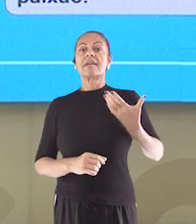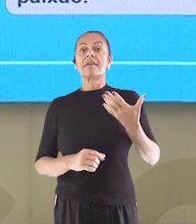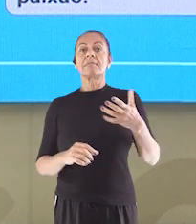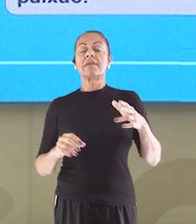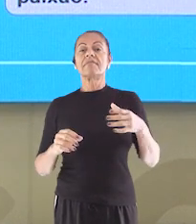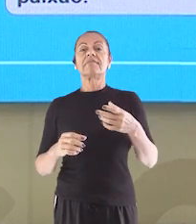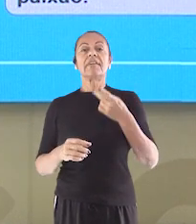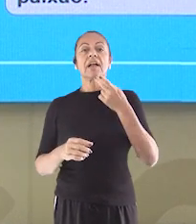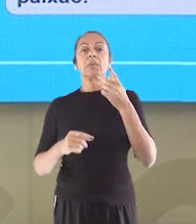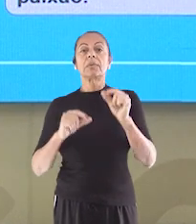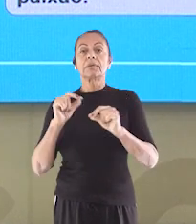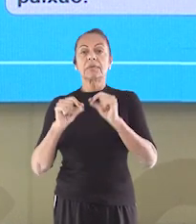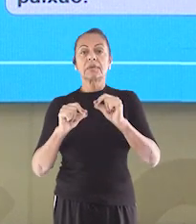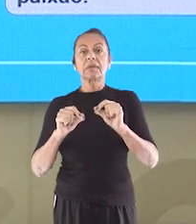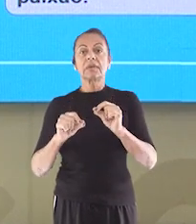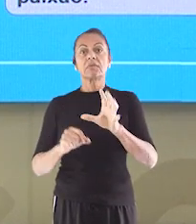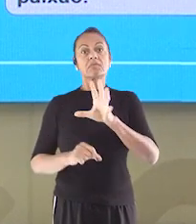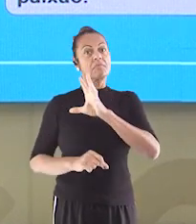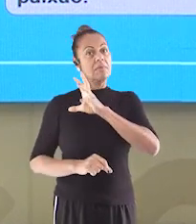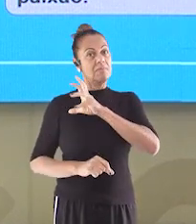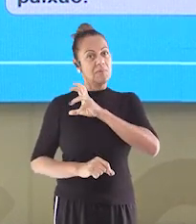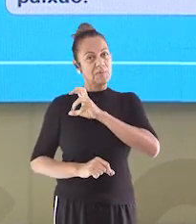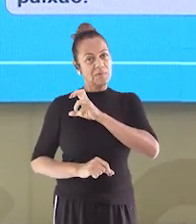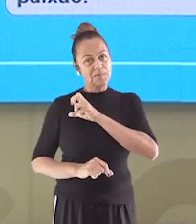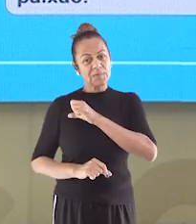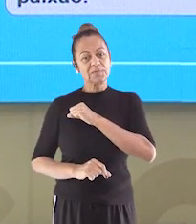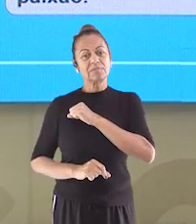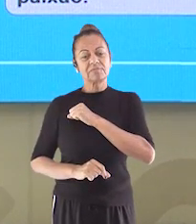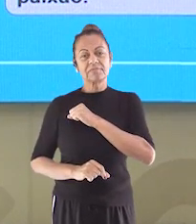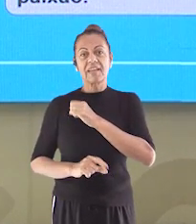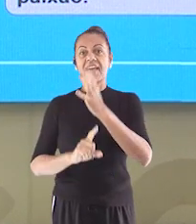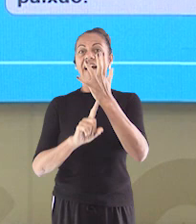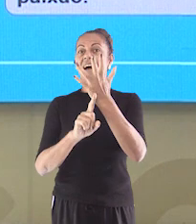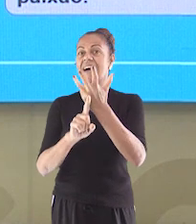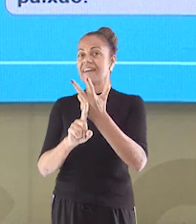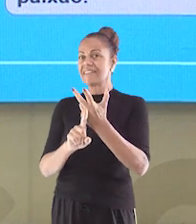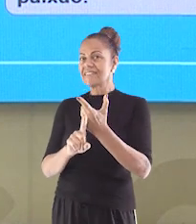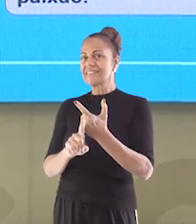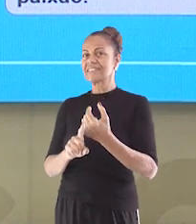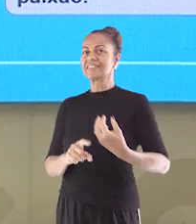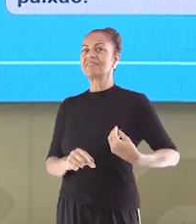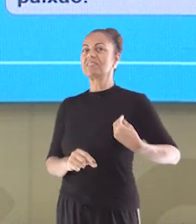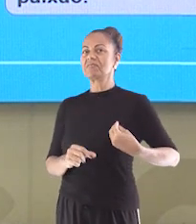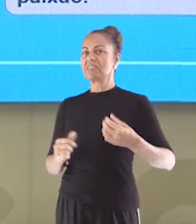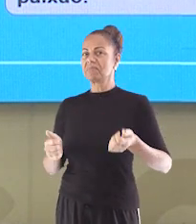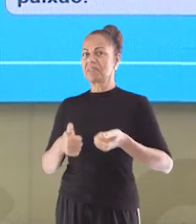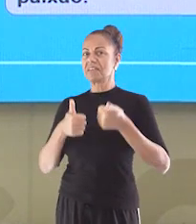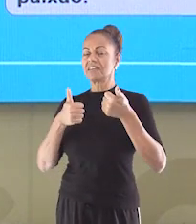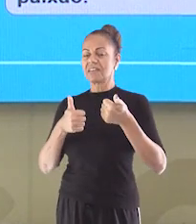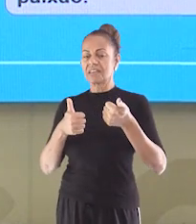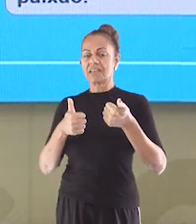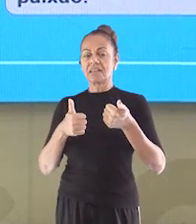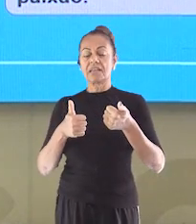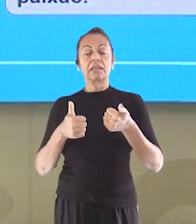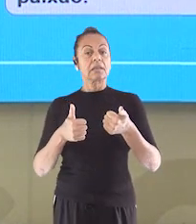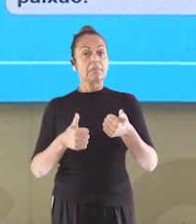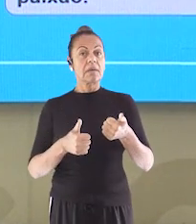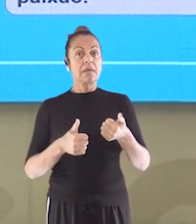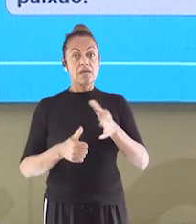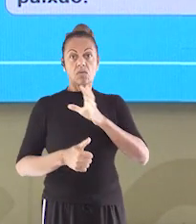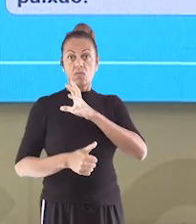O amor, é a arte de viver bem. Também diz que o amor